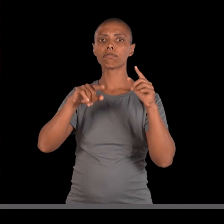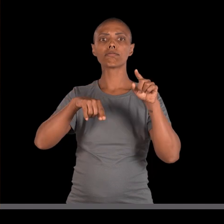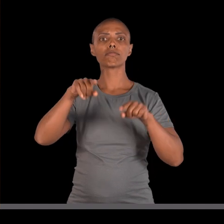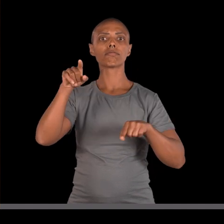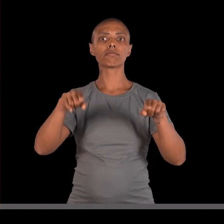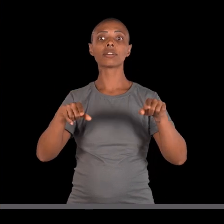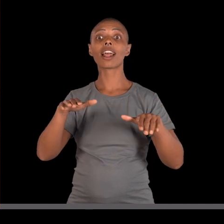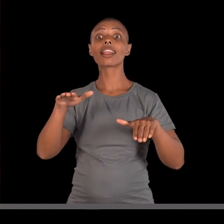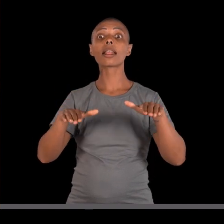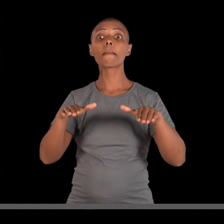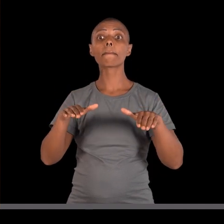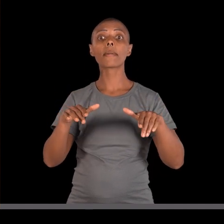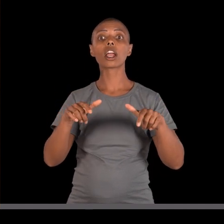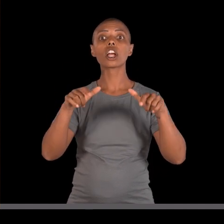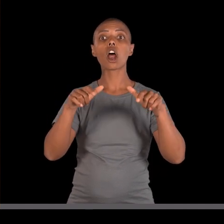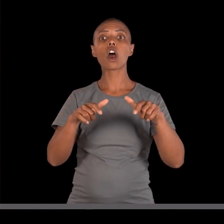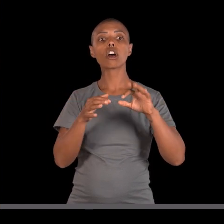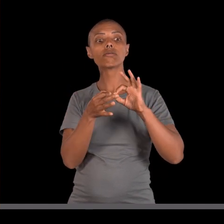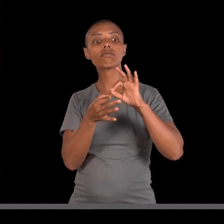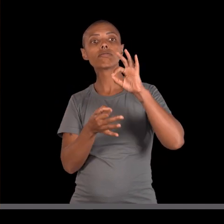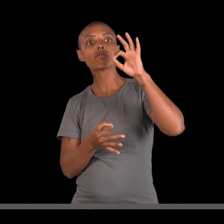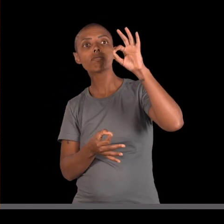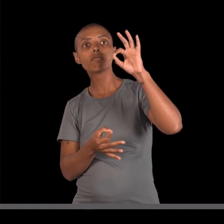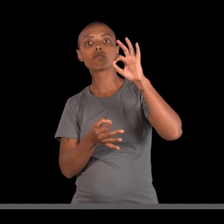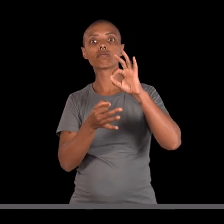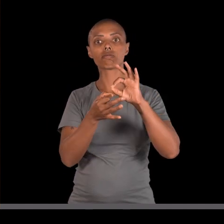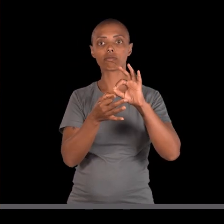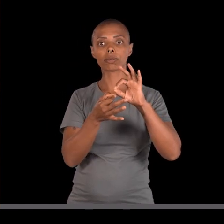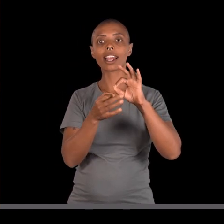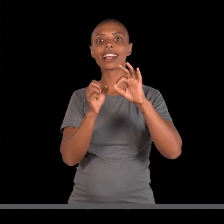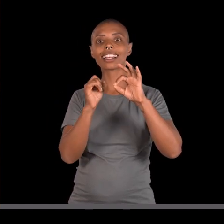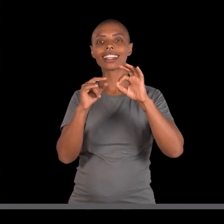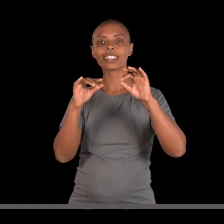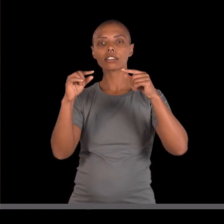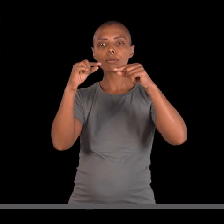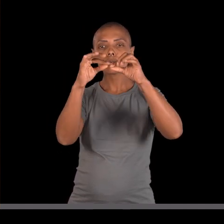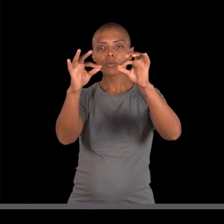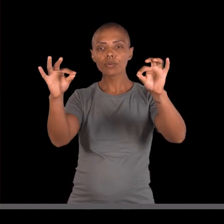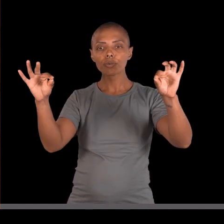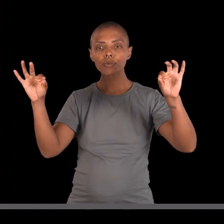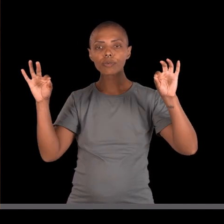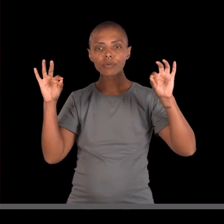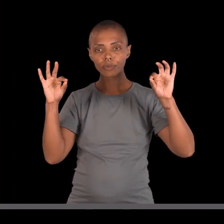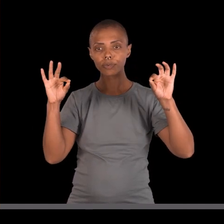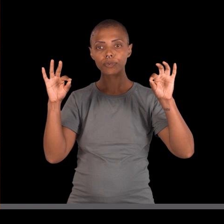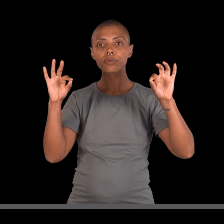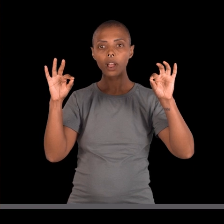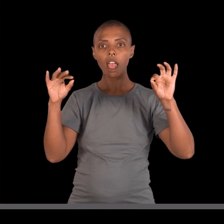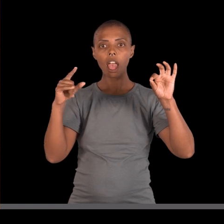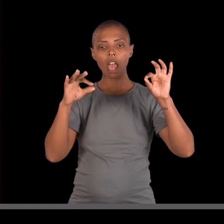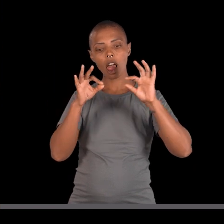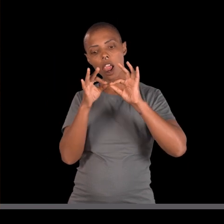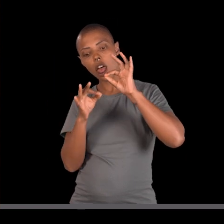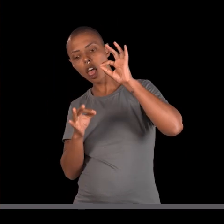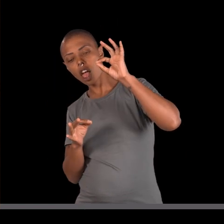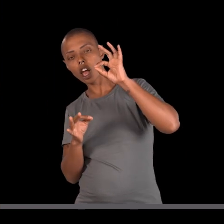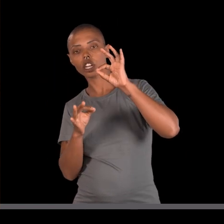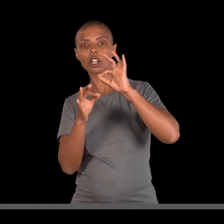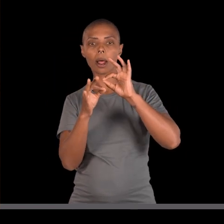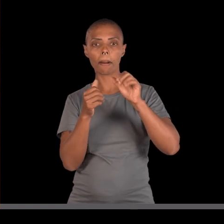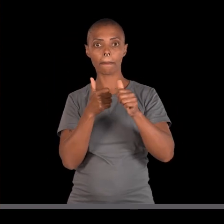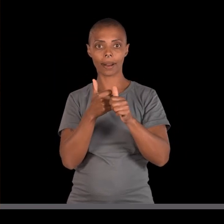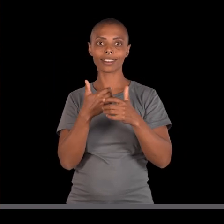O clima ele varia bastante de acordo com a latitude, que é a distância em relação ao Equador. Como o